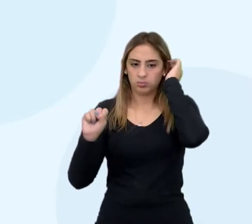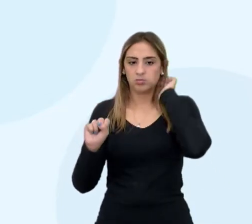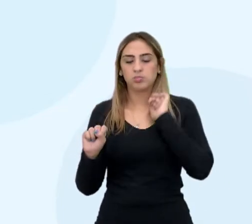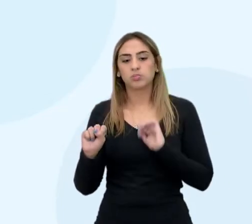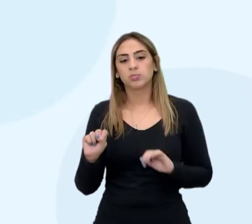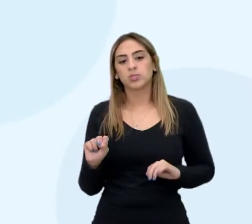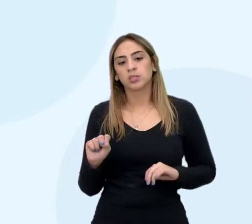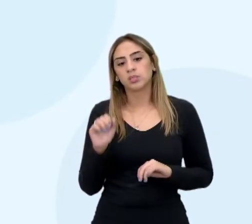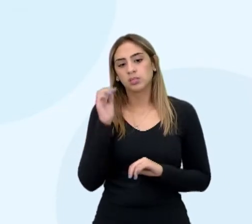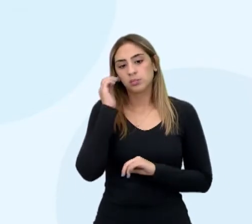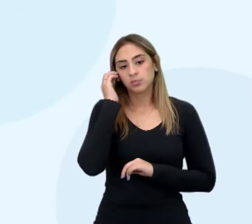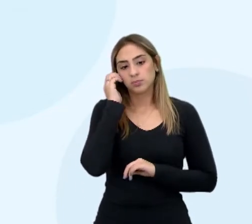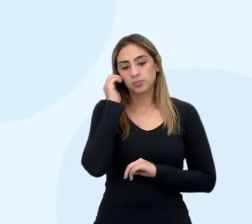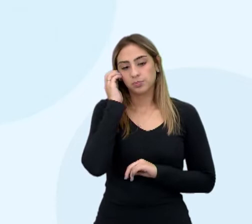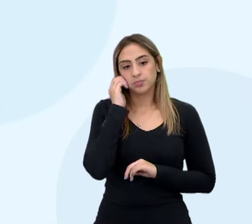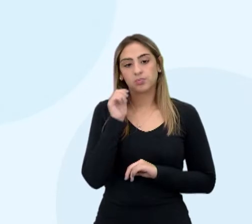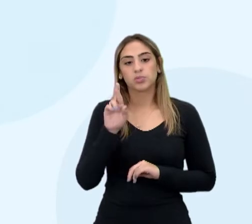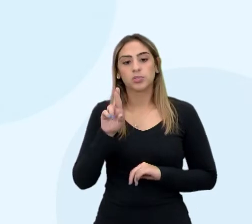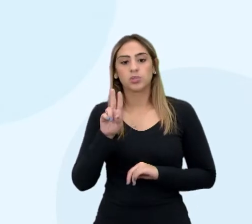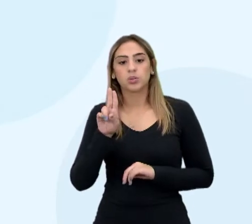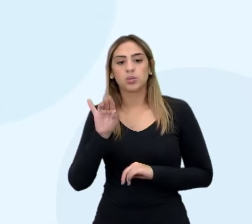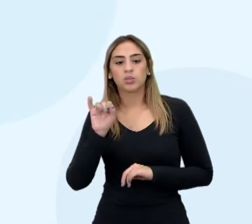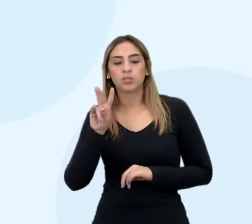é o ruinoso, né?